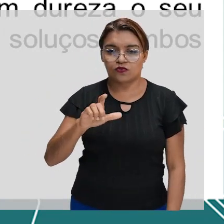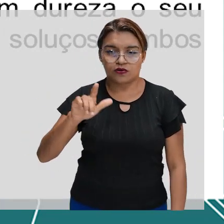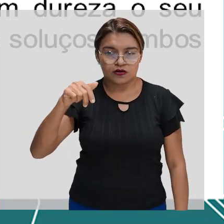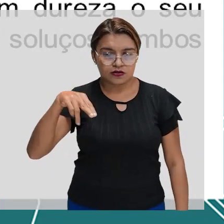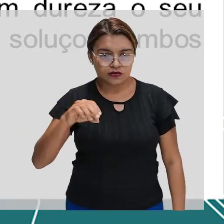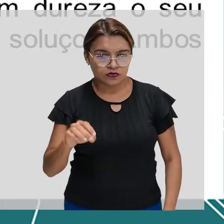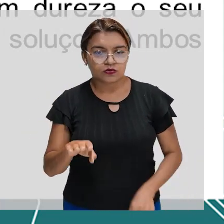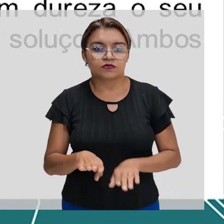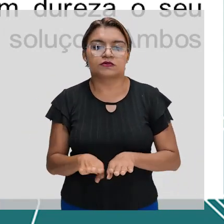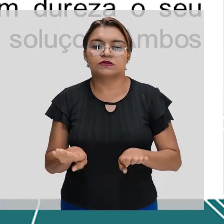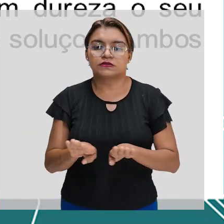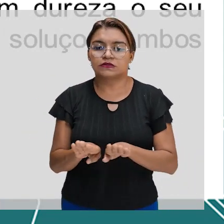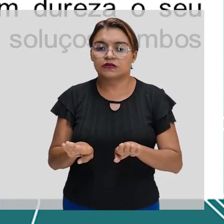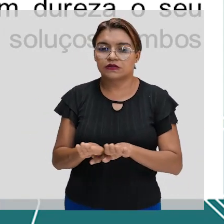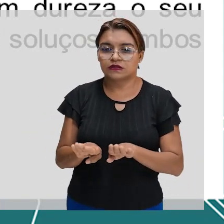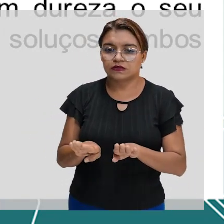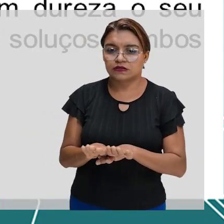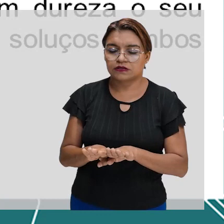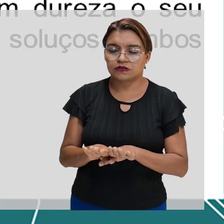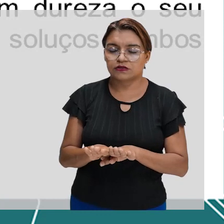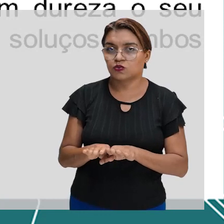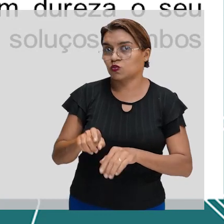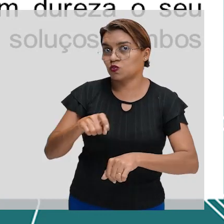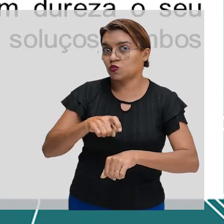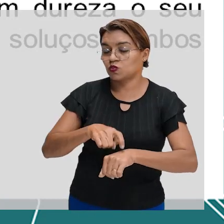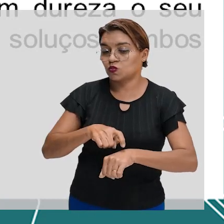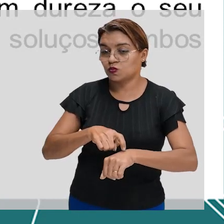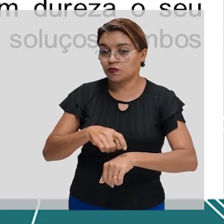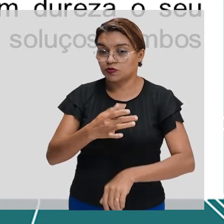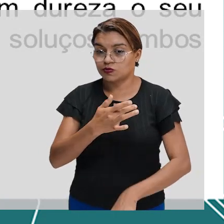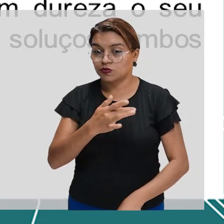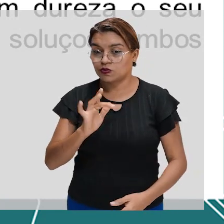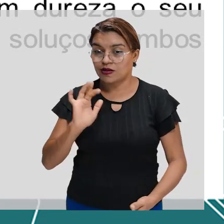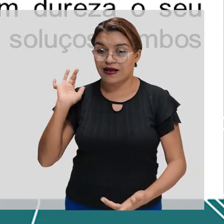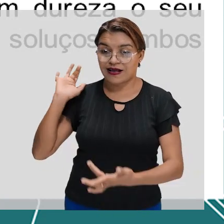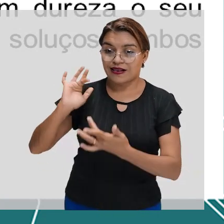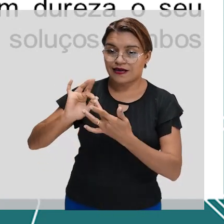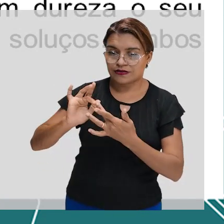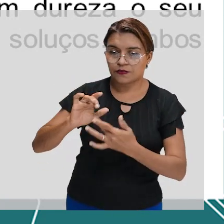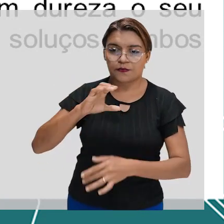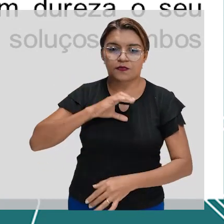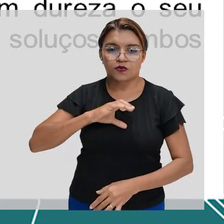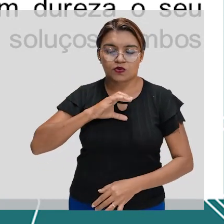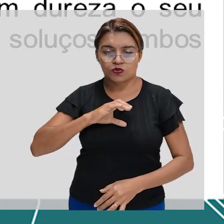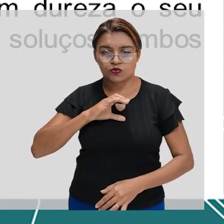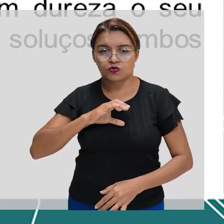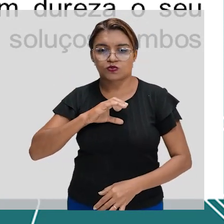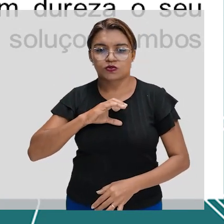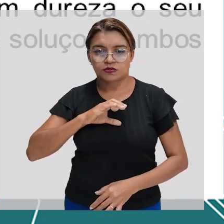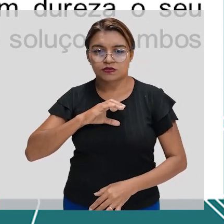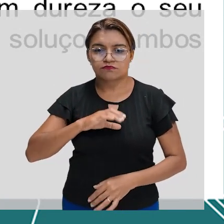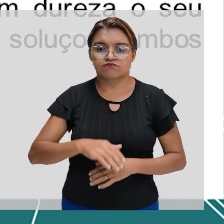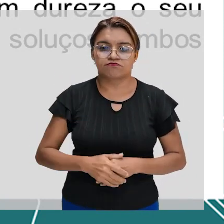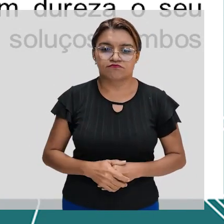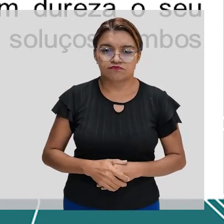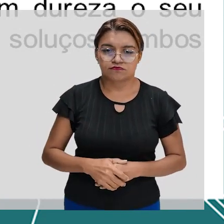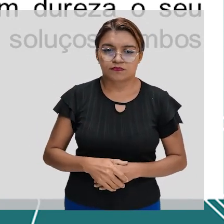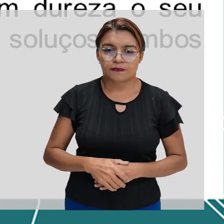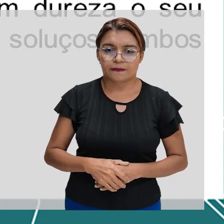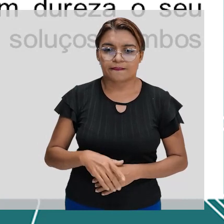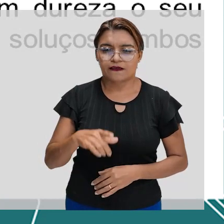do português aberto a ordem clássica o português lúcidos sensível da Saudade do pecado de delícia